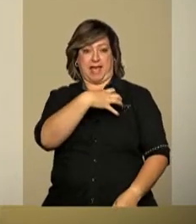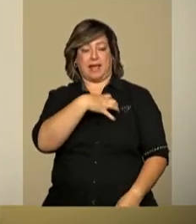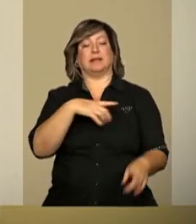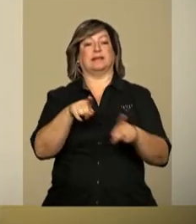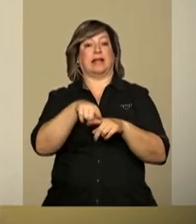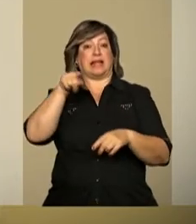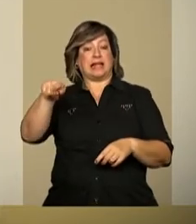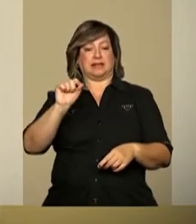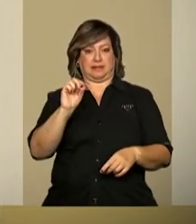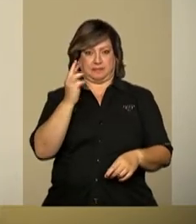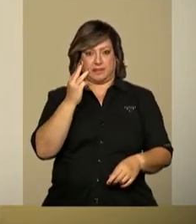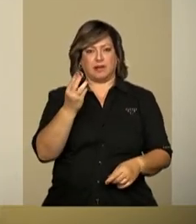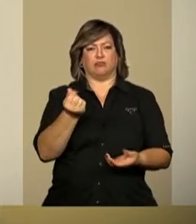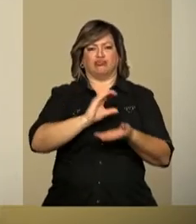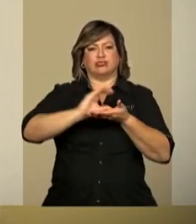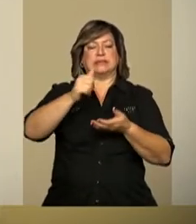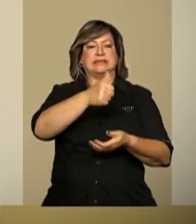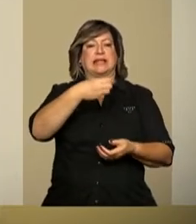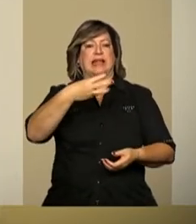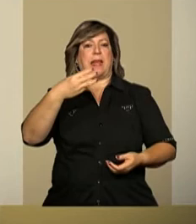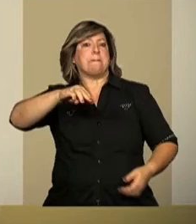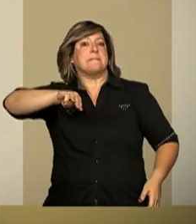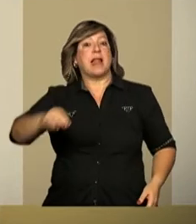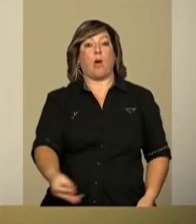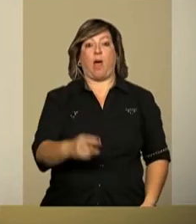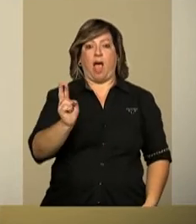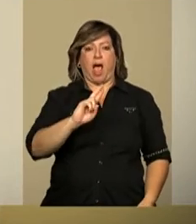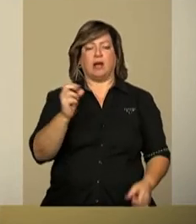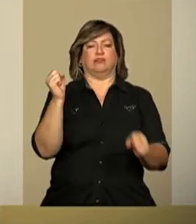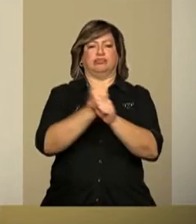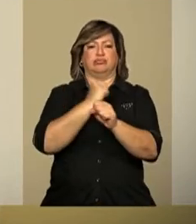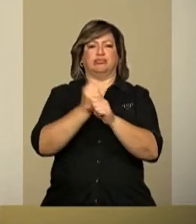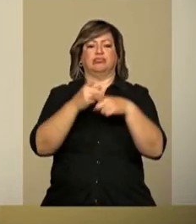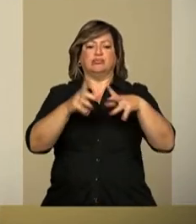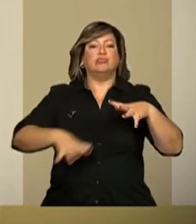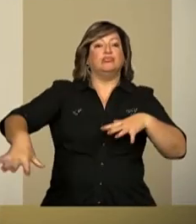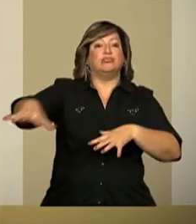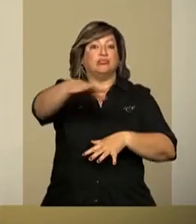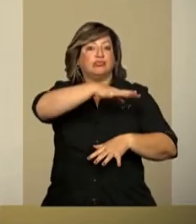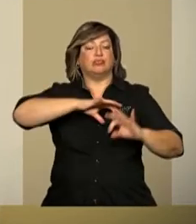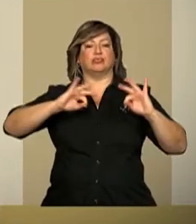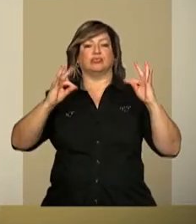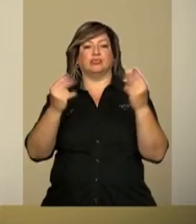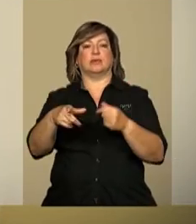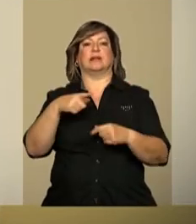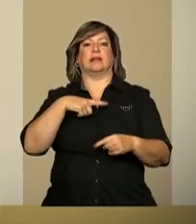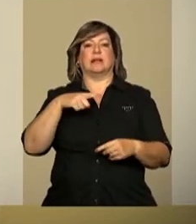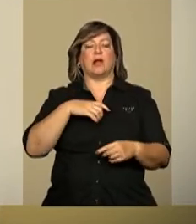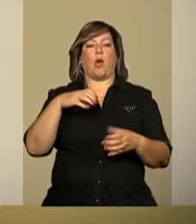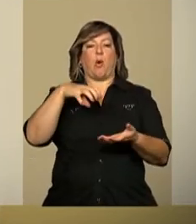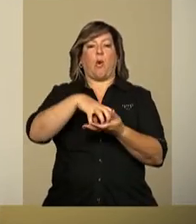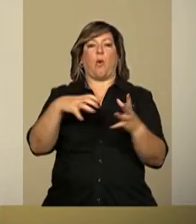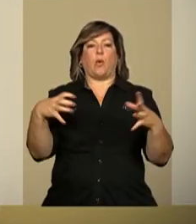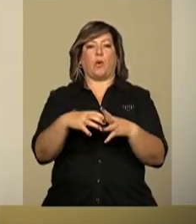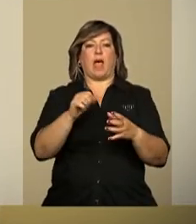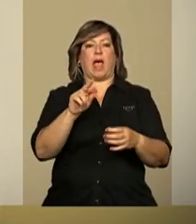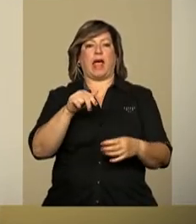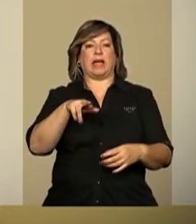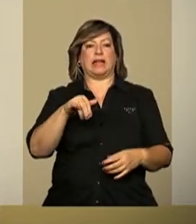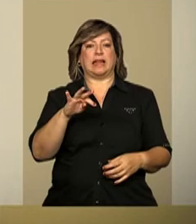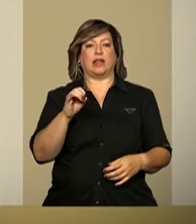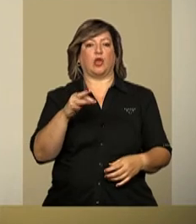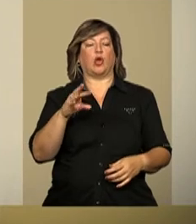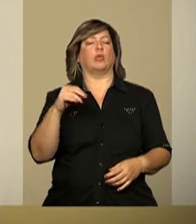investir 133 milhões de reais para recuperar o conjunto arquitetônico que está entre os maiores e os mais